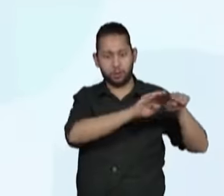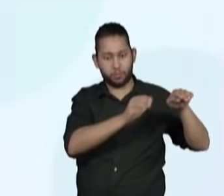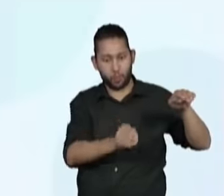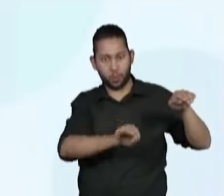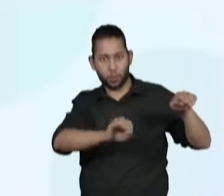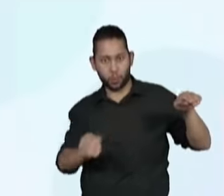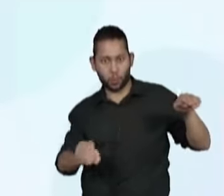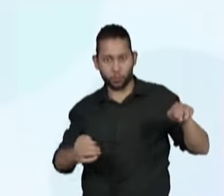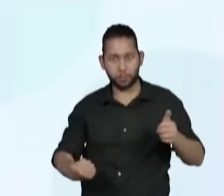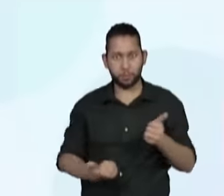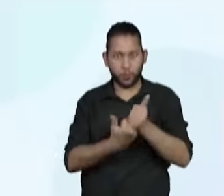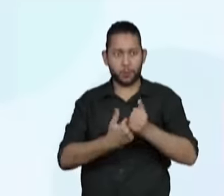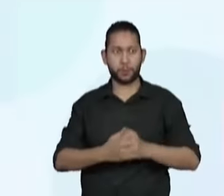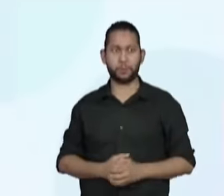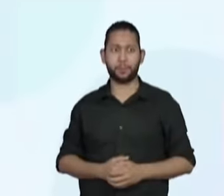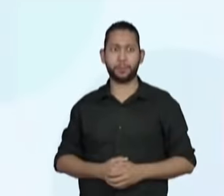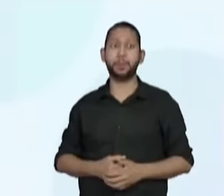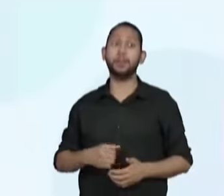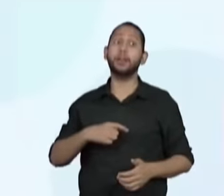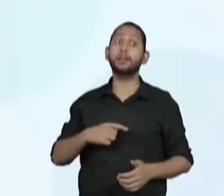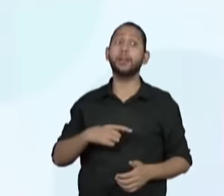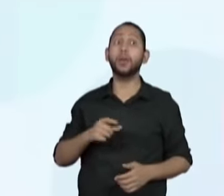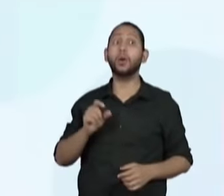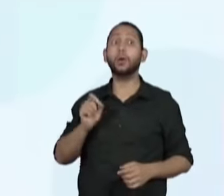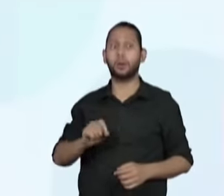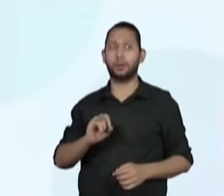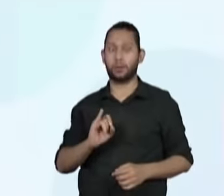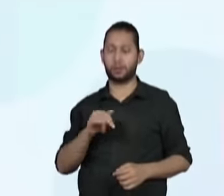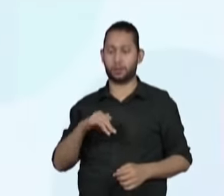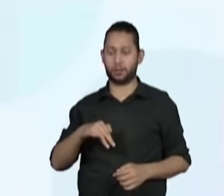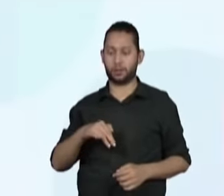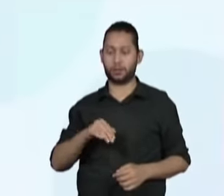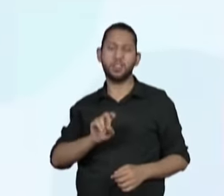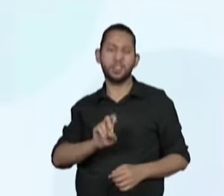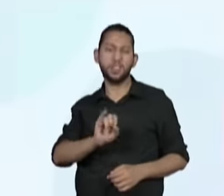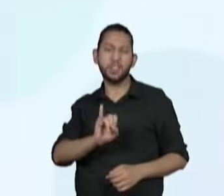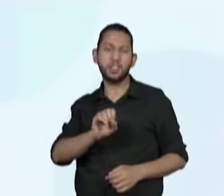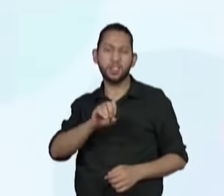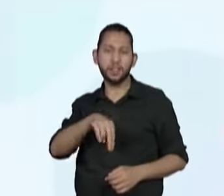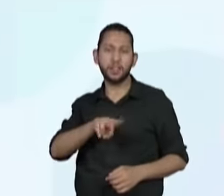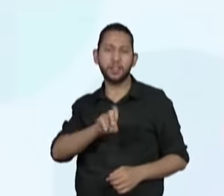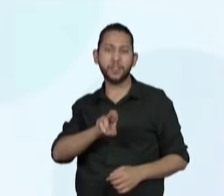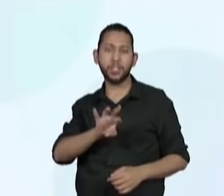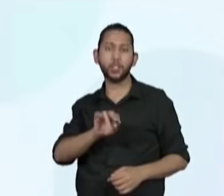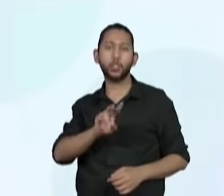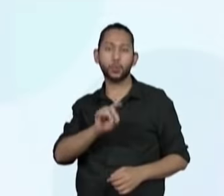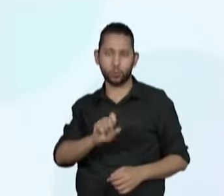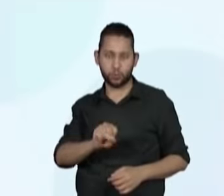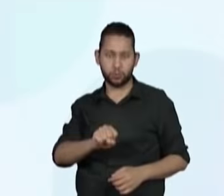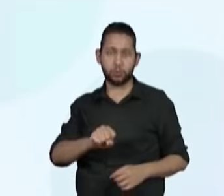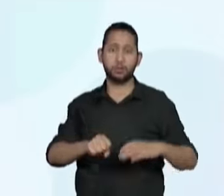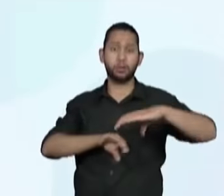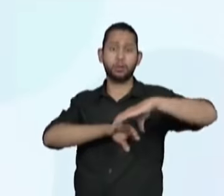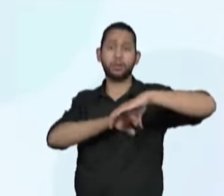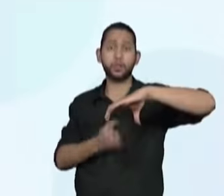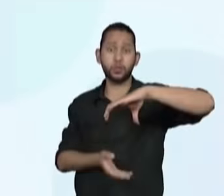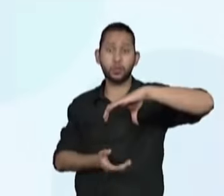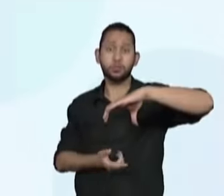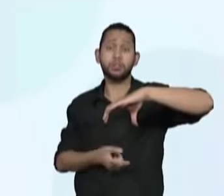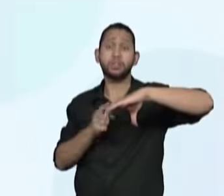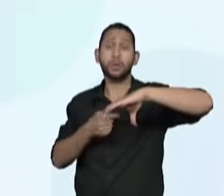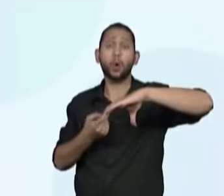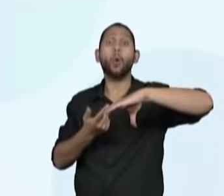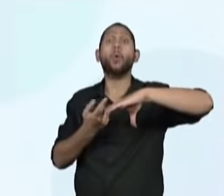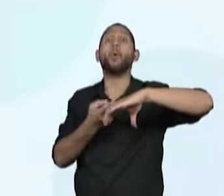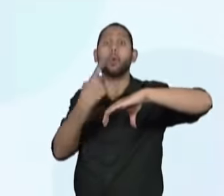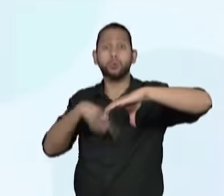aí. E nós temos também os arcos infletidos ou invertidos, tá? Que eles surgem em fundações, com a finalidade de